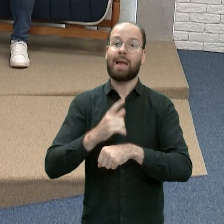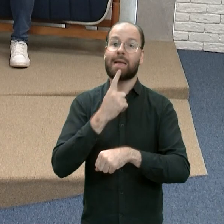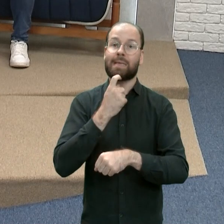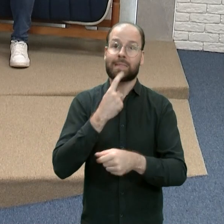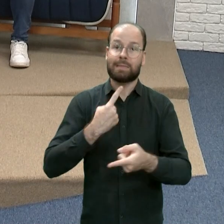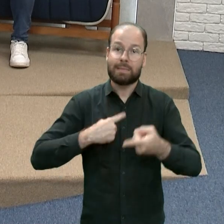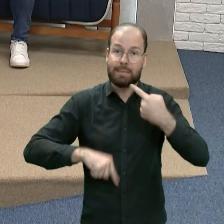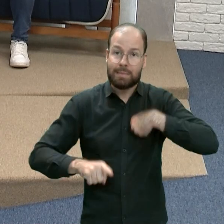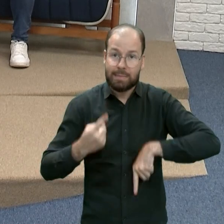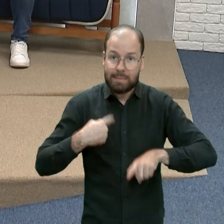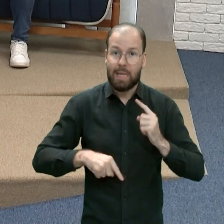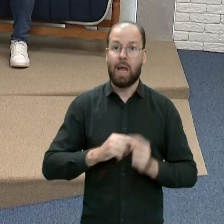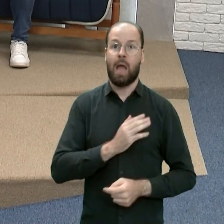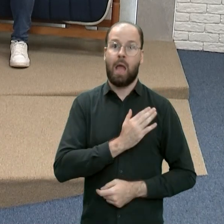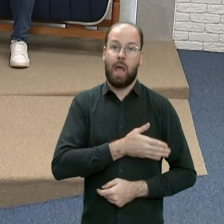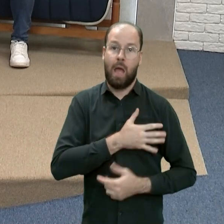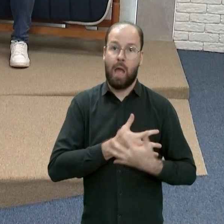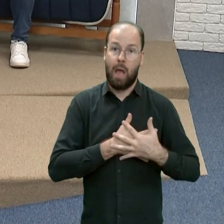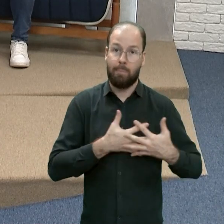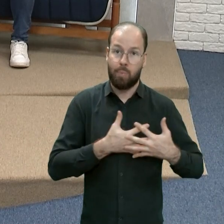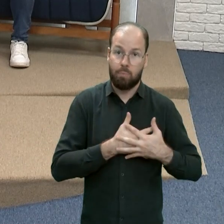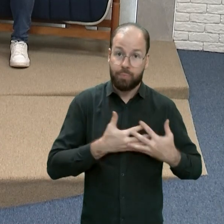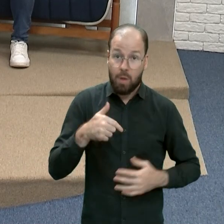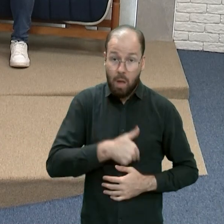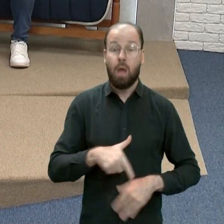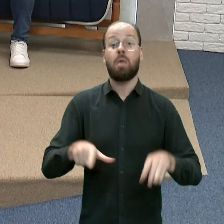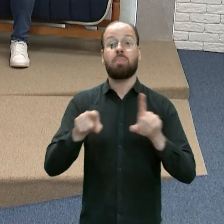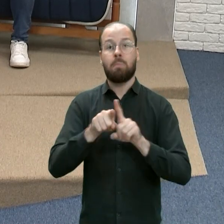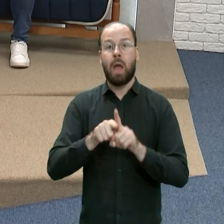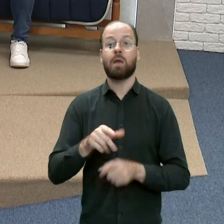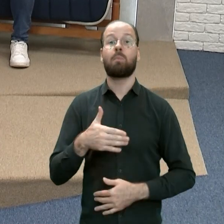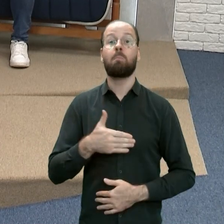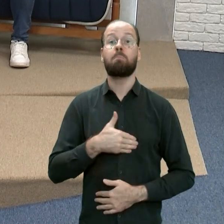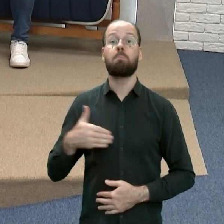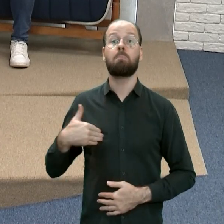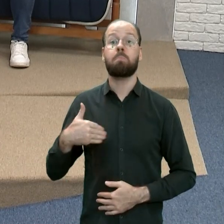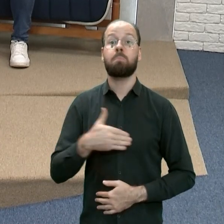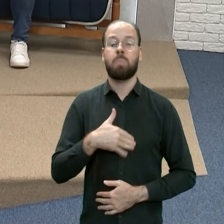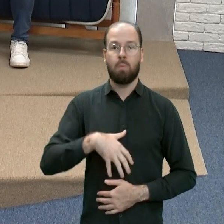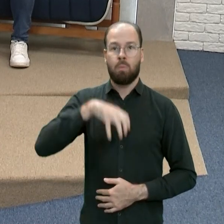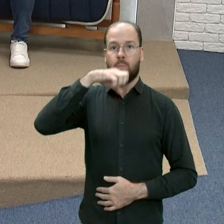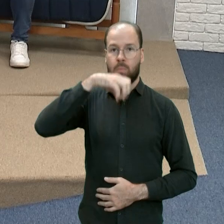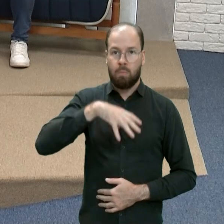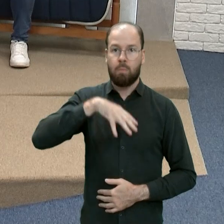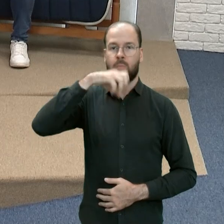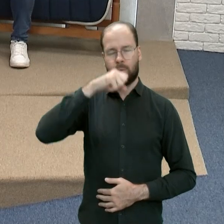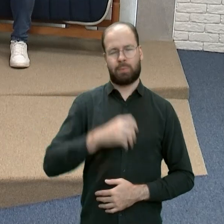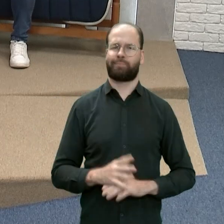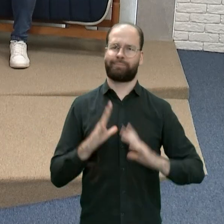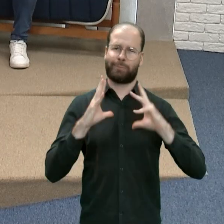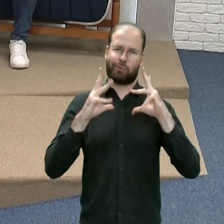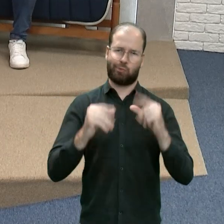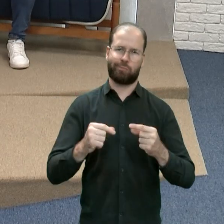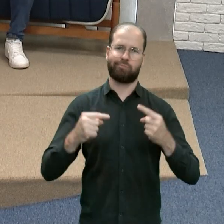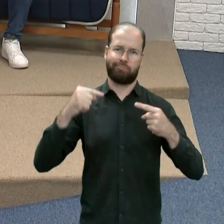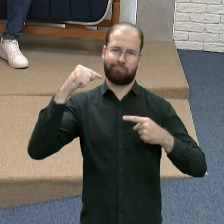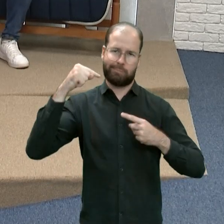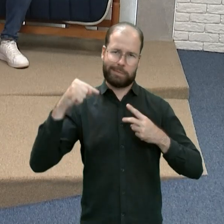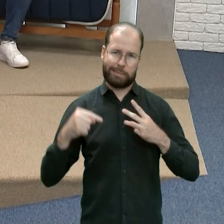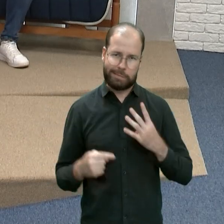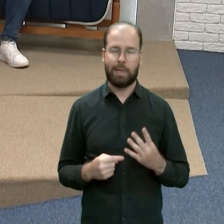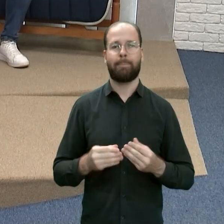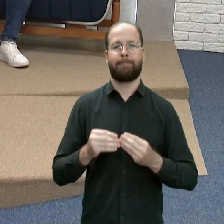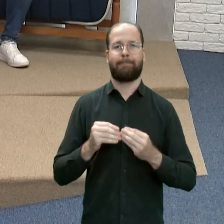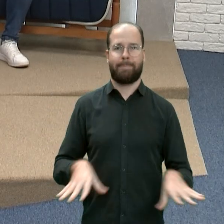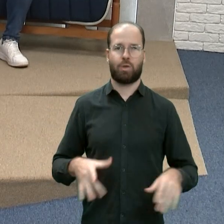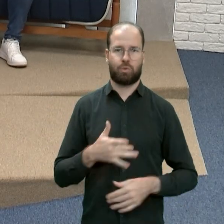cardiovasculares, respiratórias, né? Todo comprometimento, né, Todo Silvia? comprometimento. Inclusive, a gente volta a falar sobre esse assunto, falar também